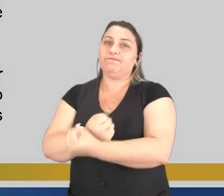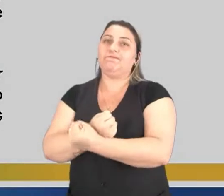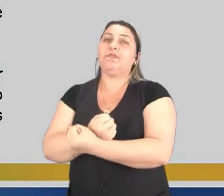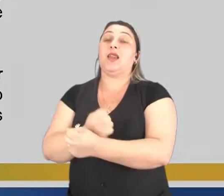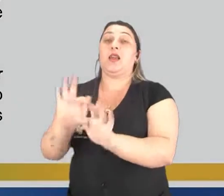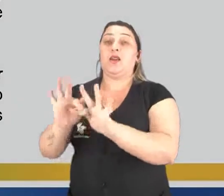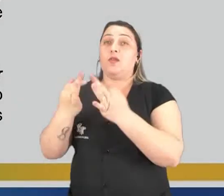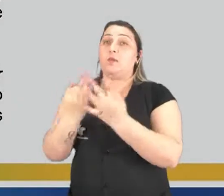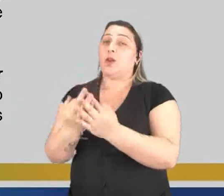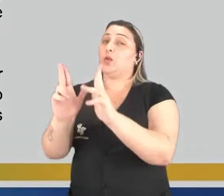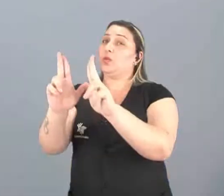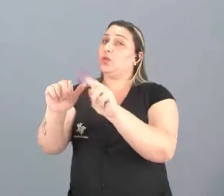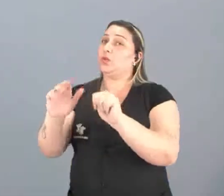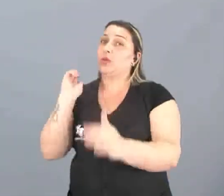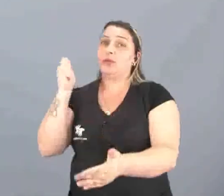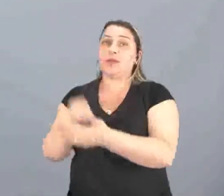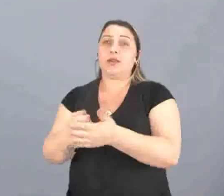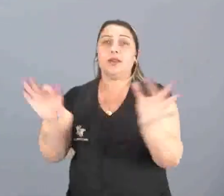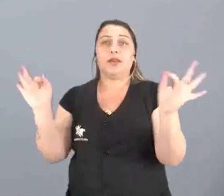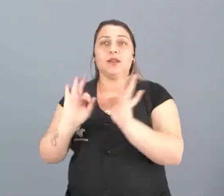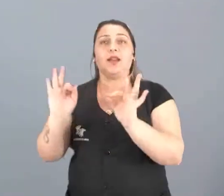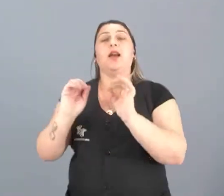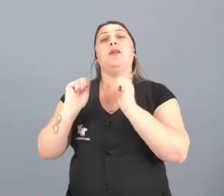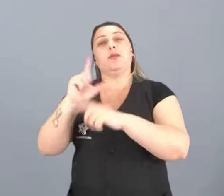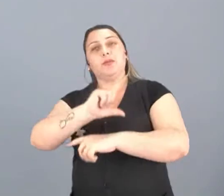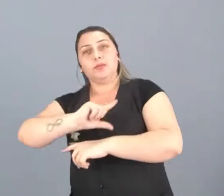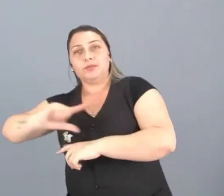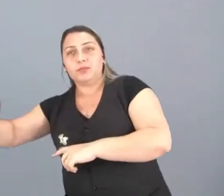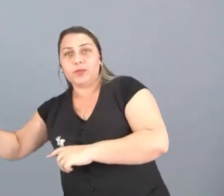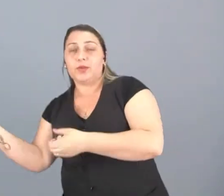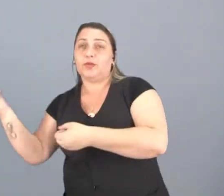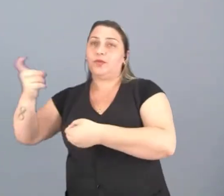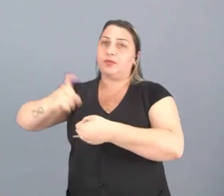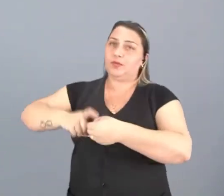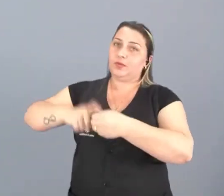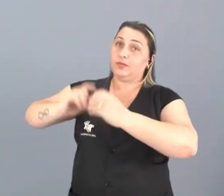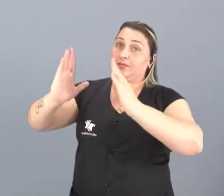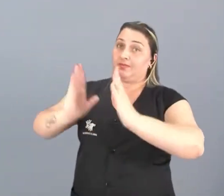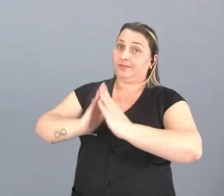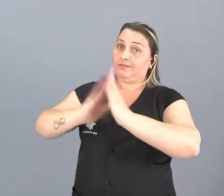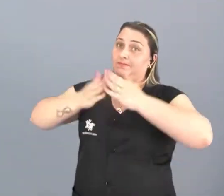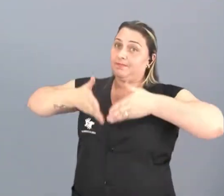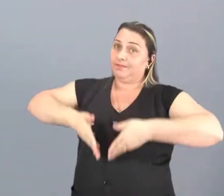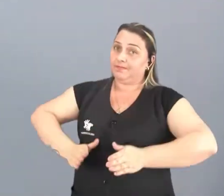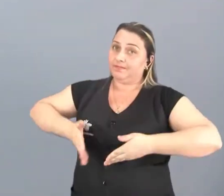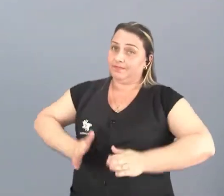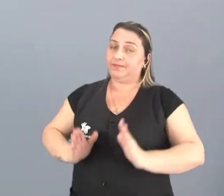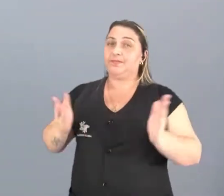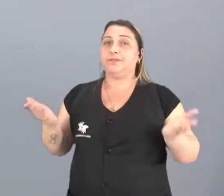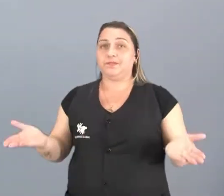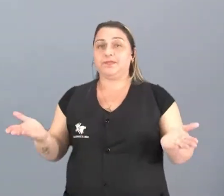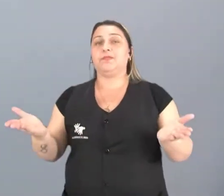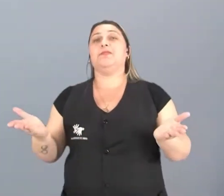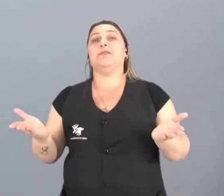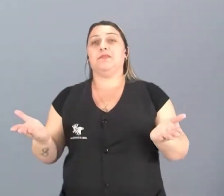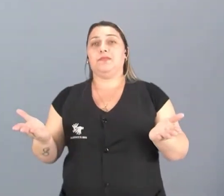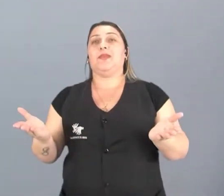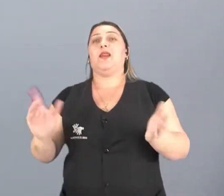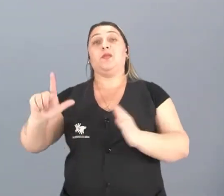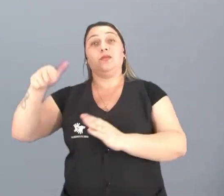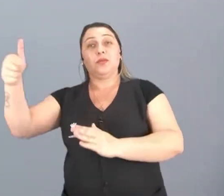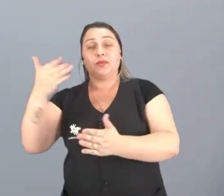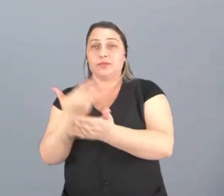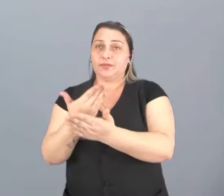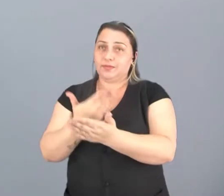onde a família dele muitas vezes estava longe, ele não conseguia saldar suas dívidas e nem buscar a família. Enfim, né, isso é assunto para uma